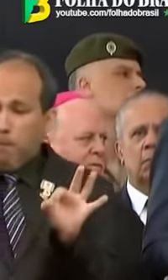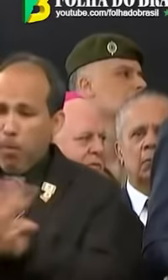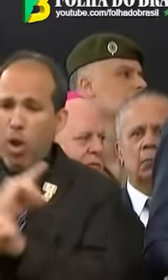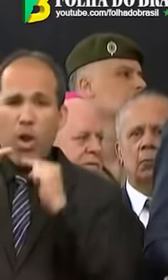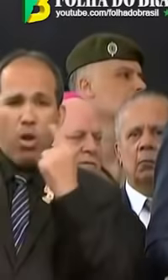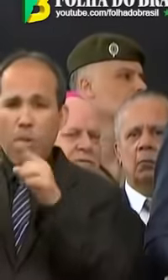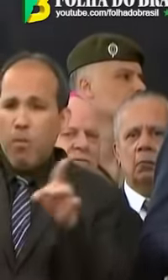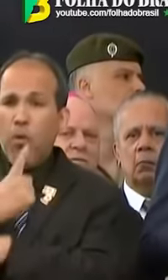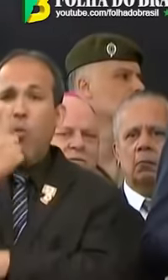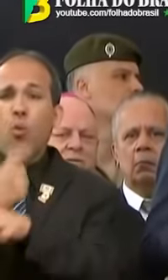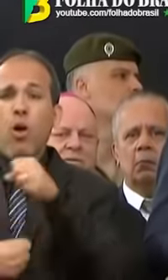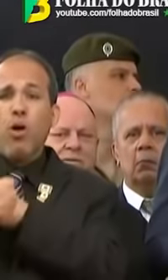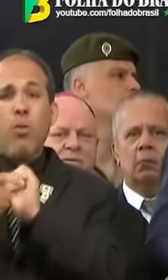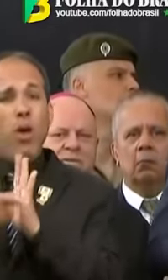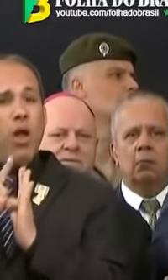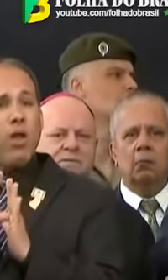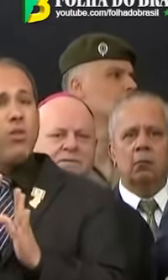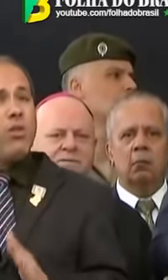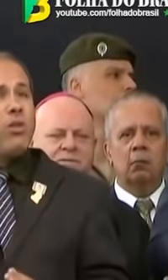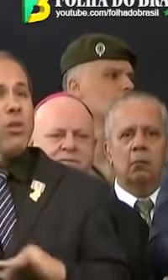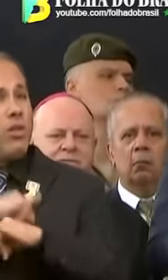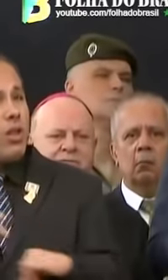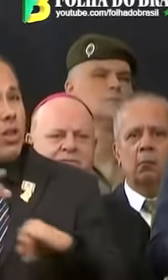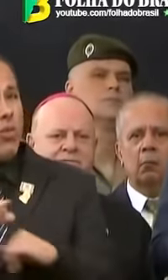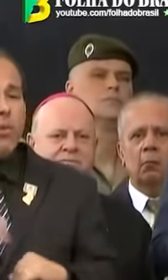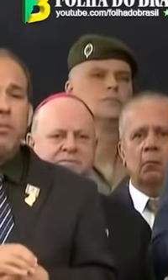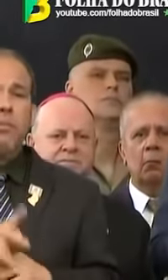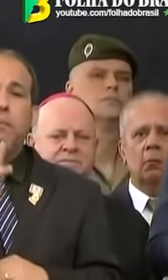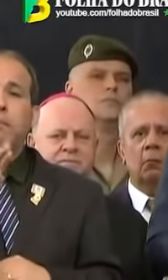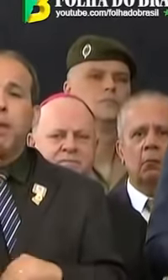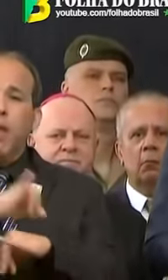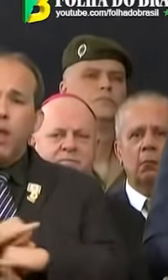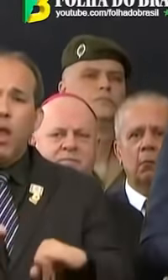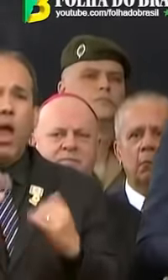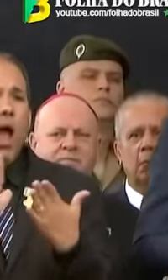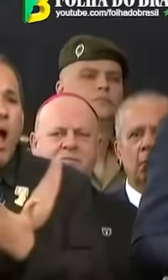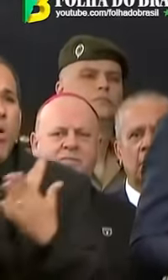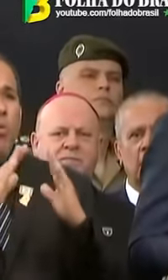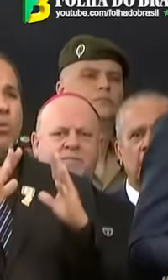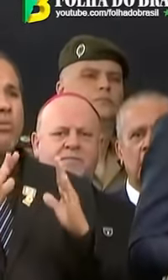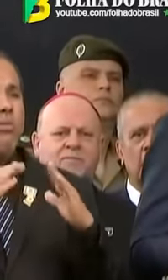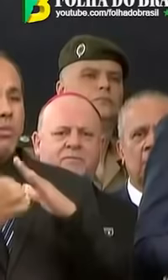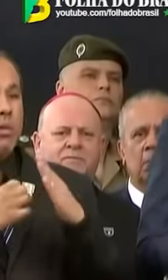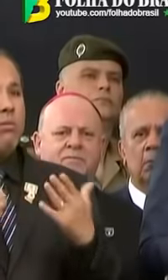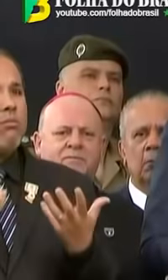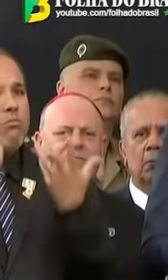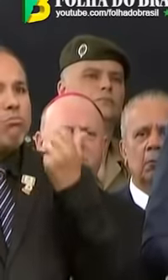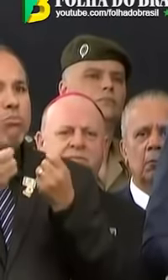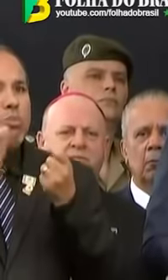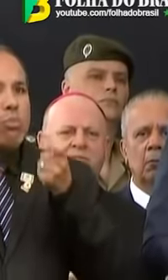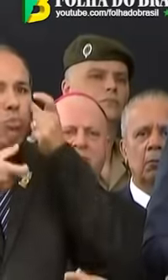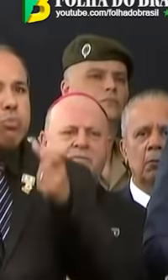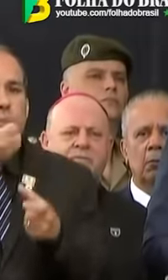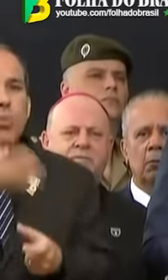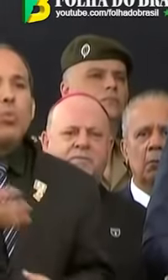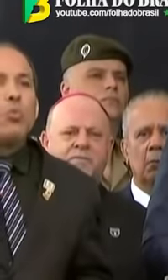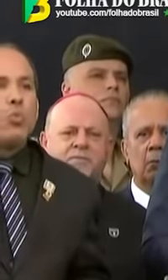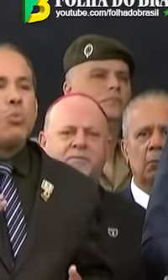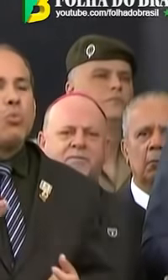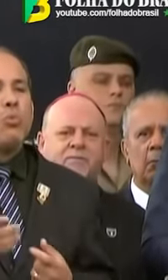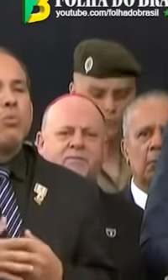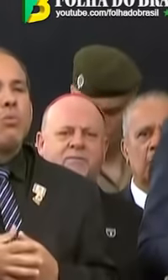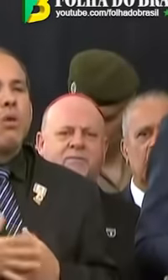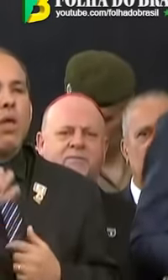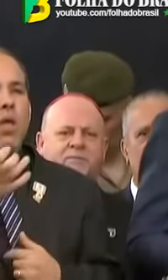antes das eleições, repito, numa pré-campanha, onde alguns empresários se empolgaram comigo e falaram que